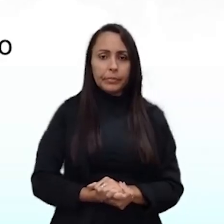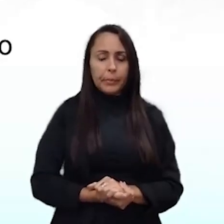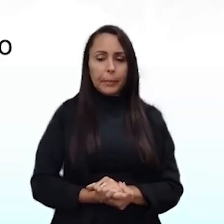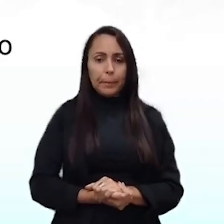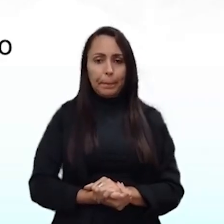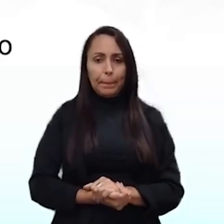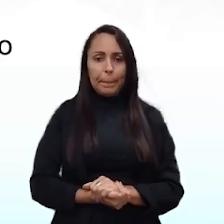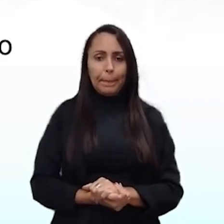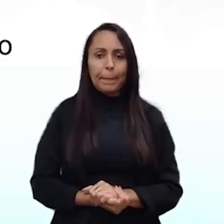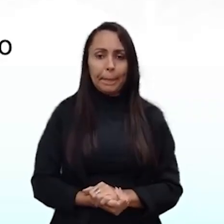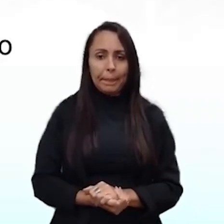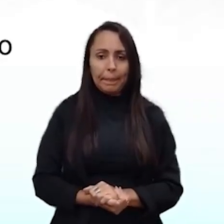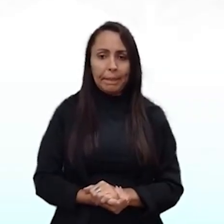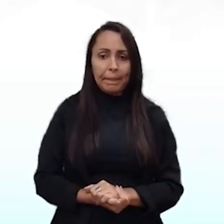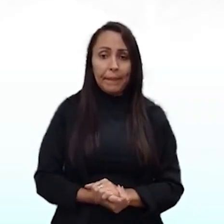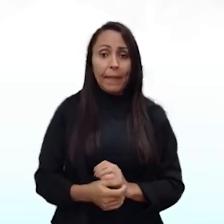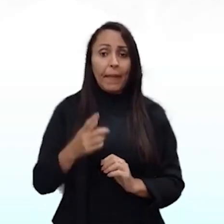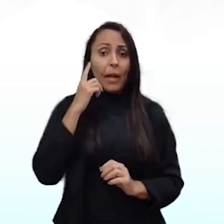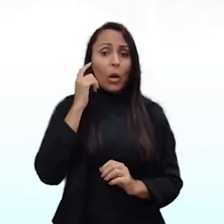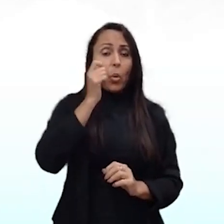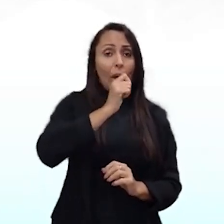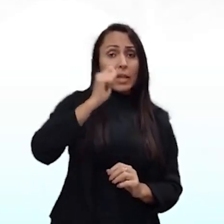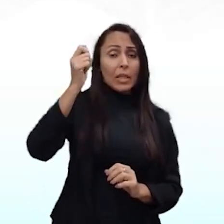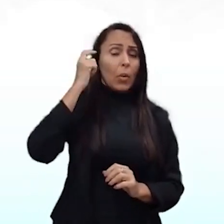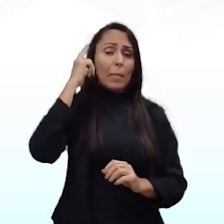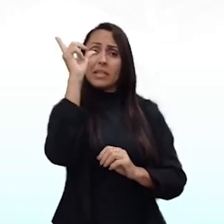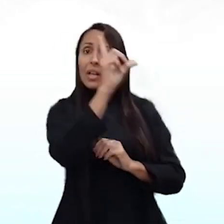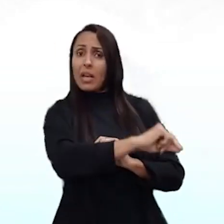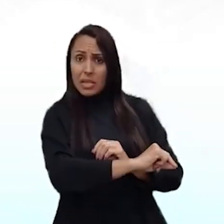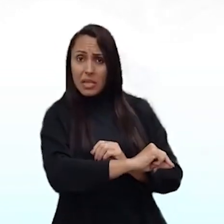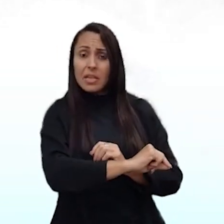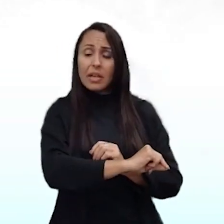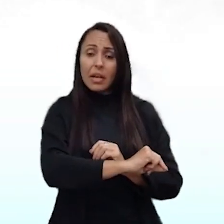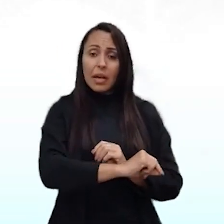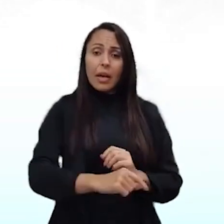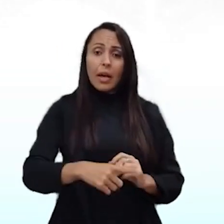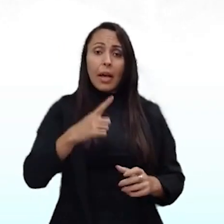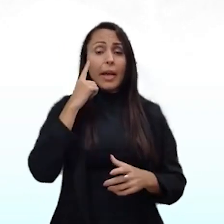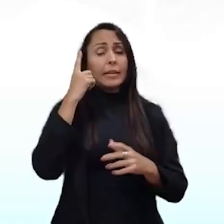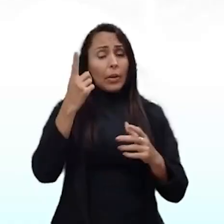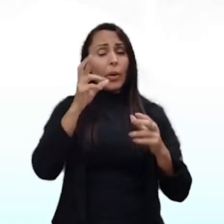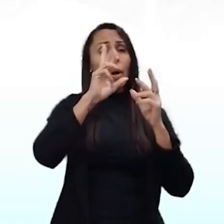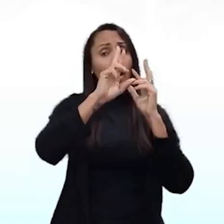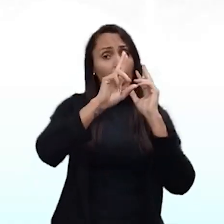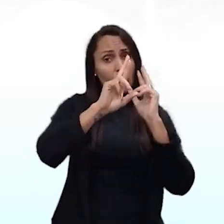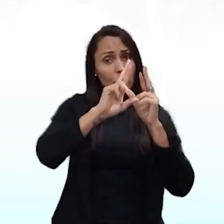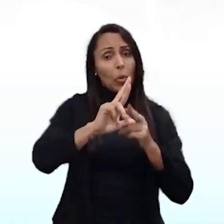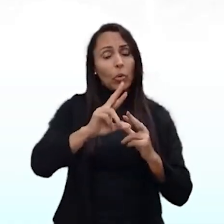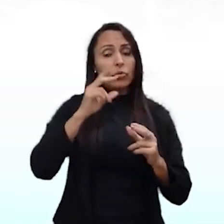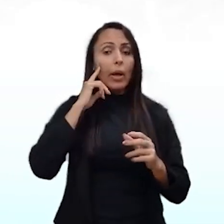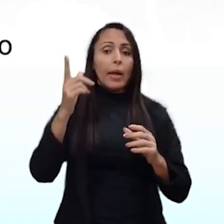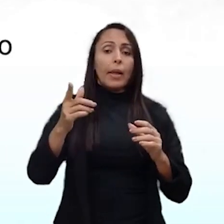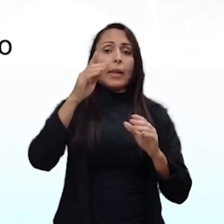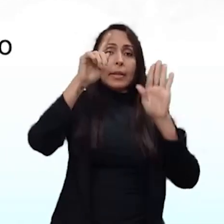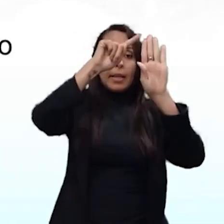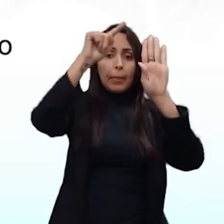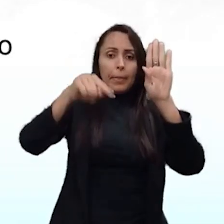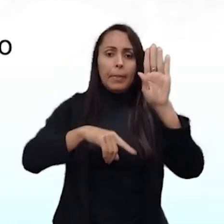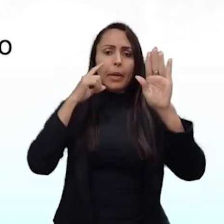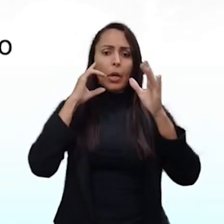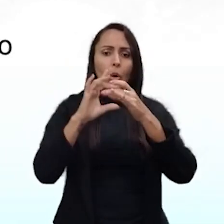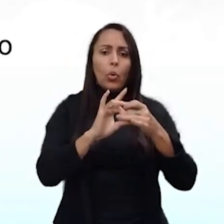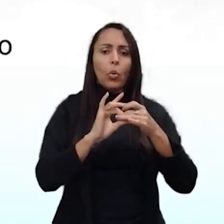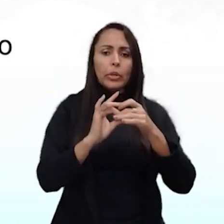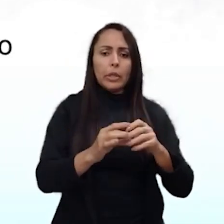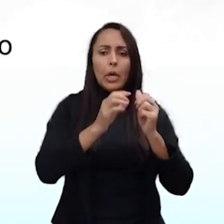remover o racismo. O cartão vermelho aí, o cartão para sair. Então é uma possível resposta essa letra A. A letra B, união